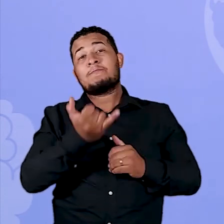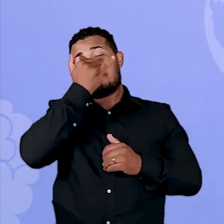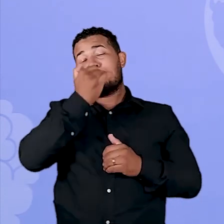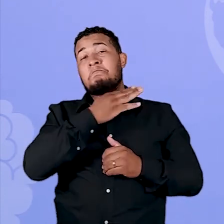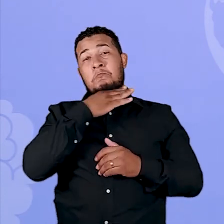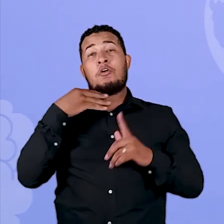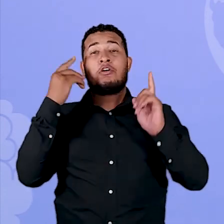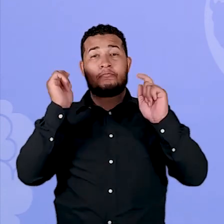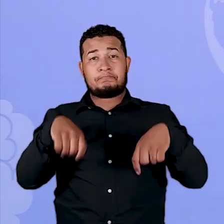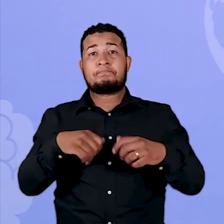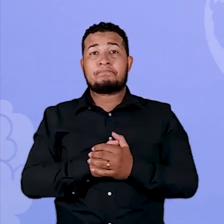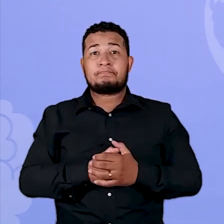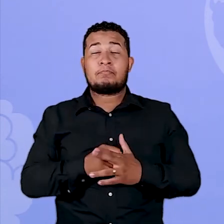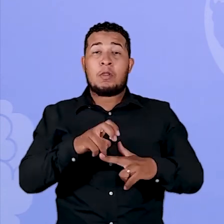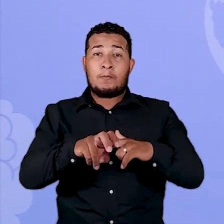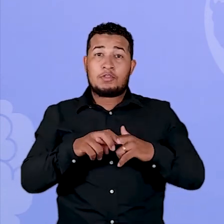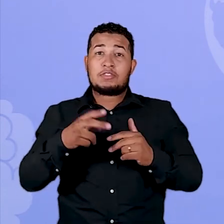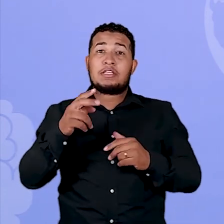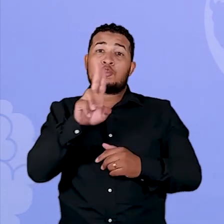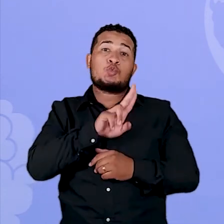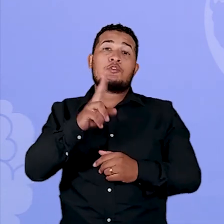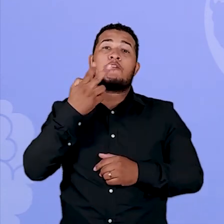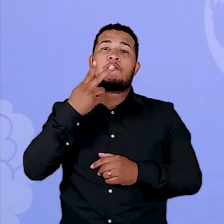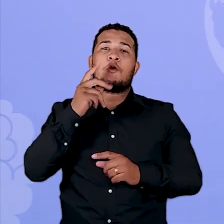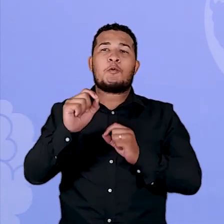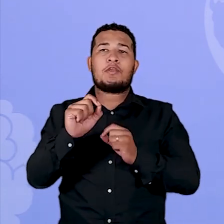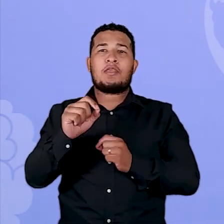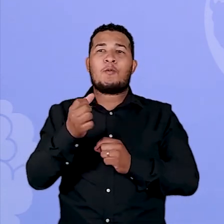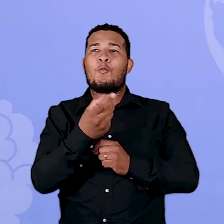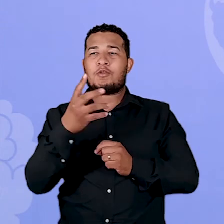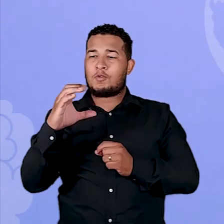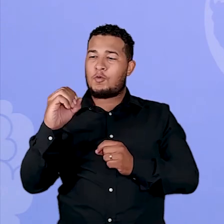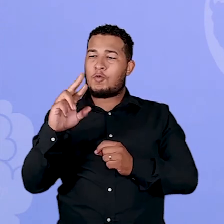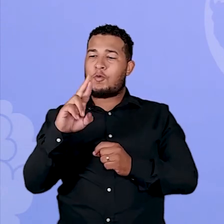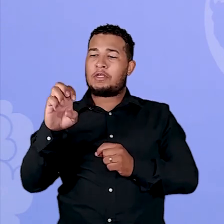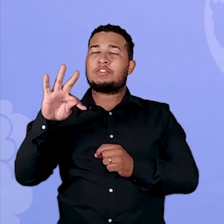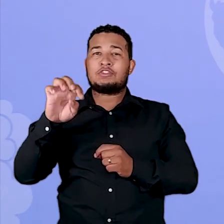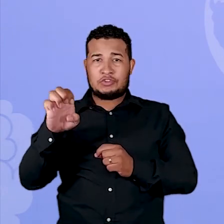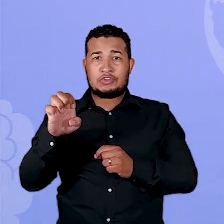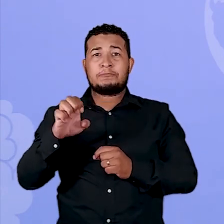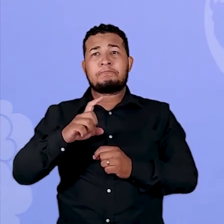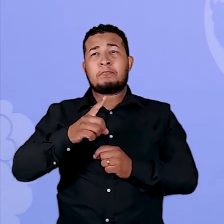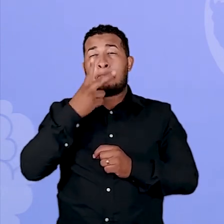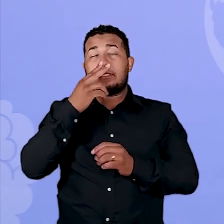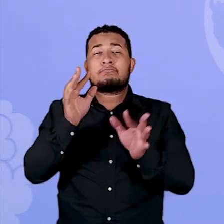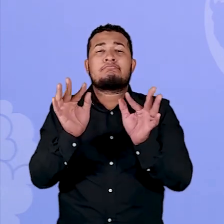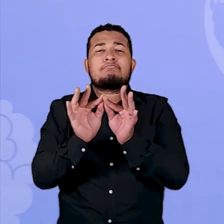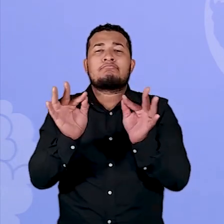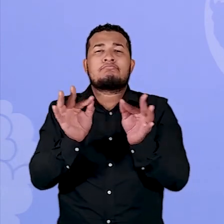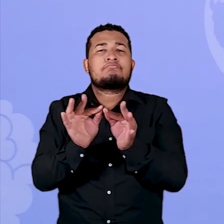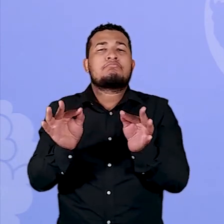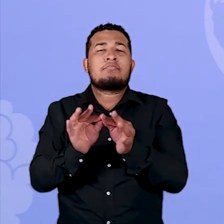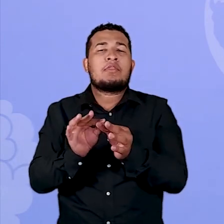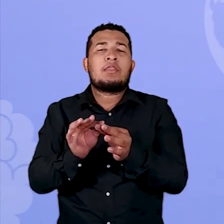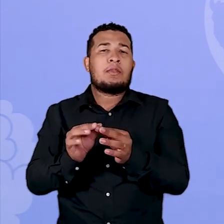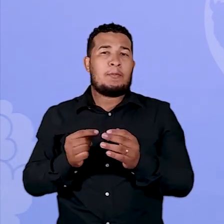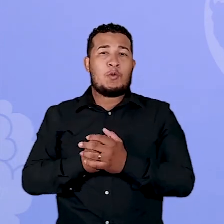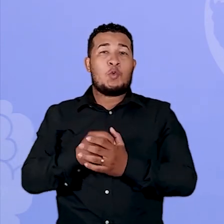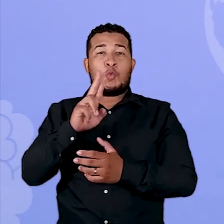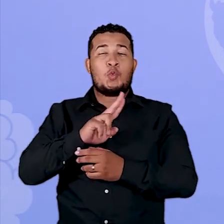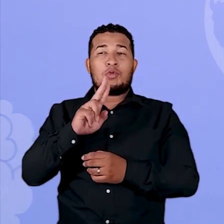Então, normalmente a gente utiliza esses valores de corrente no dia a dia bem baixinho, por isso que a gente usa a unidade, às